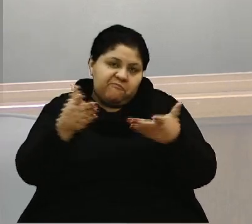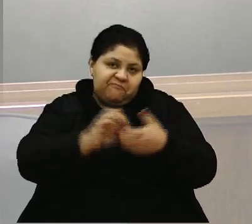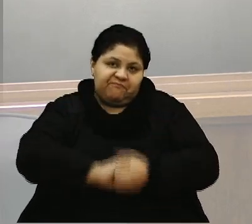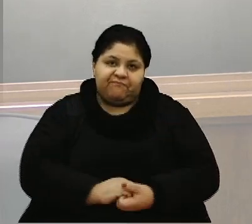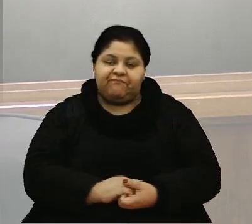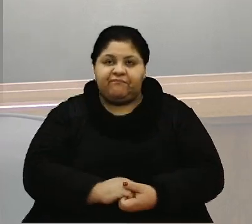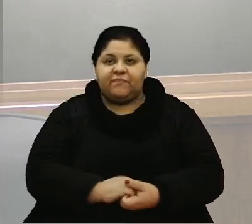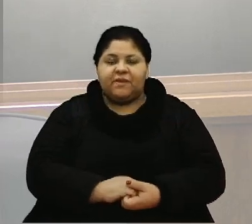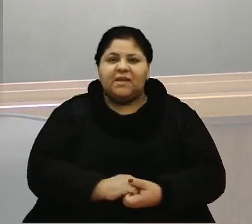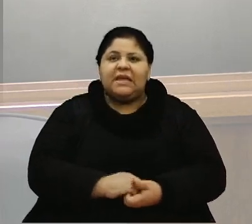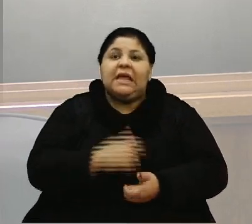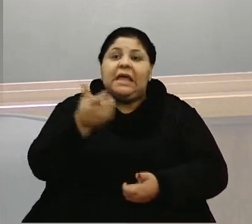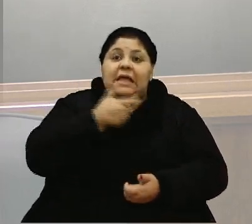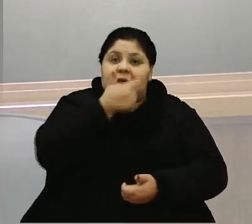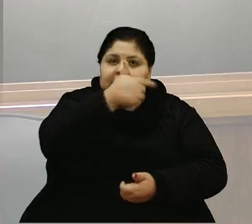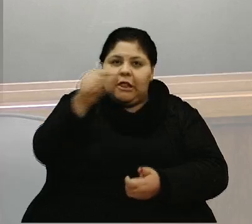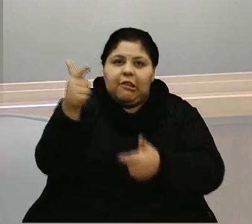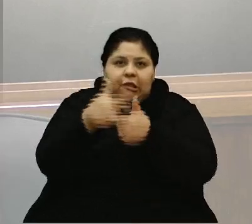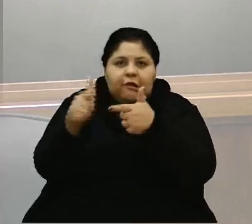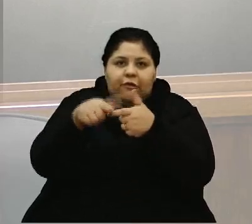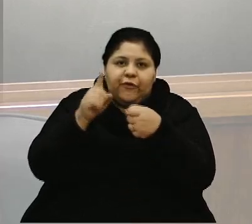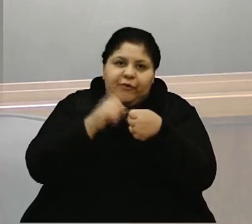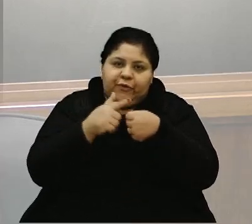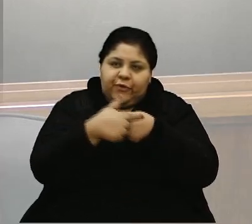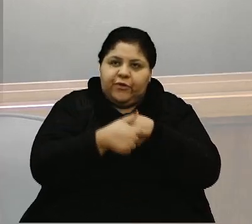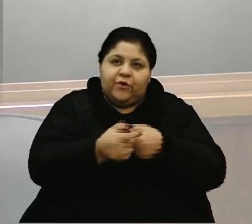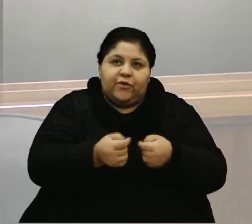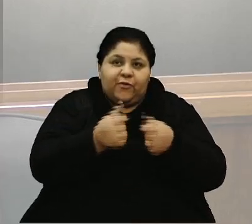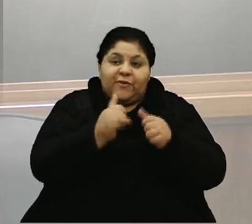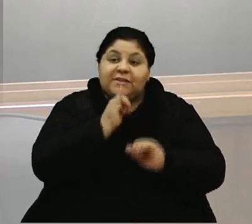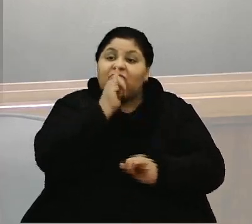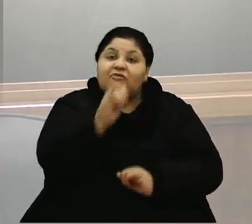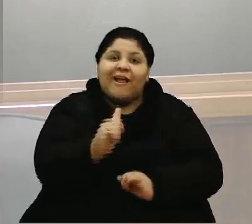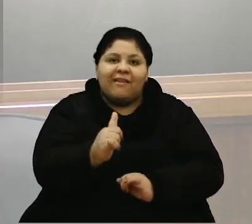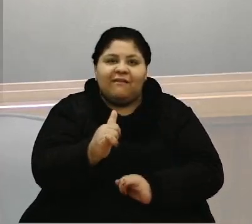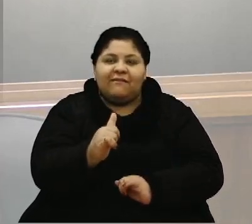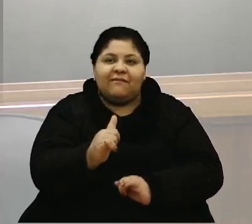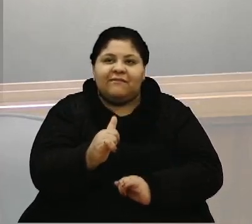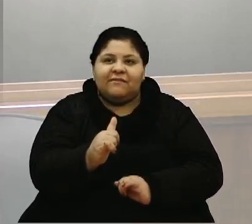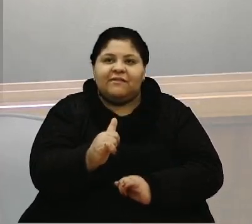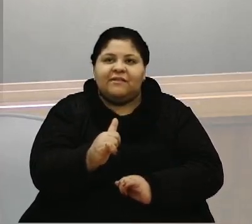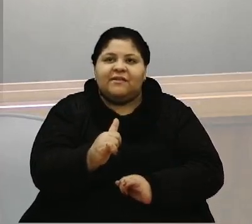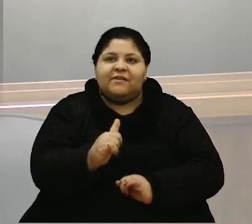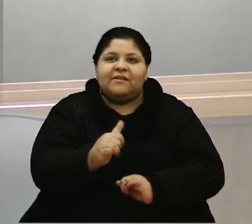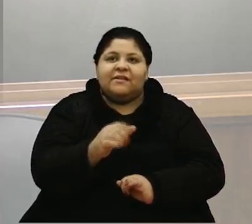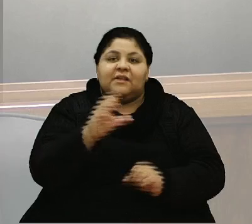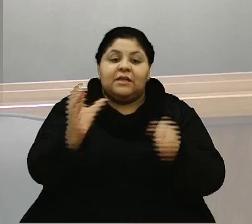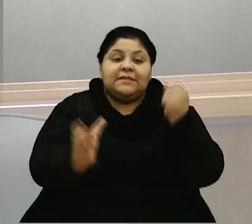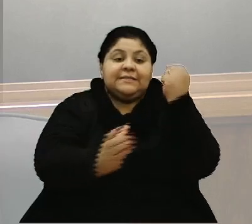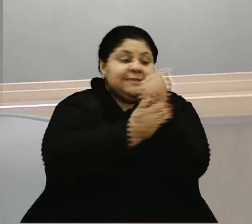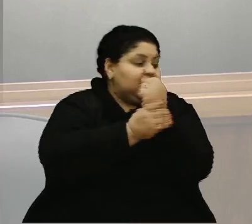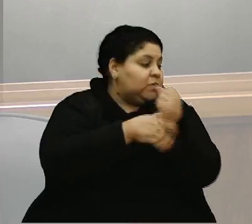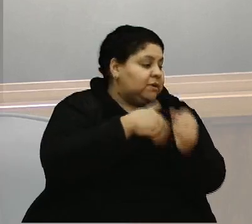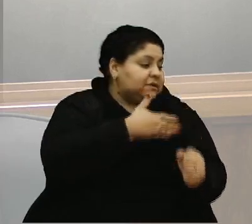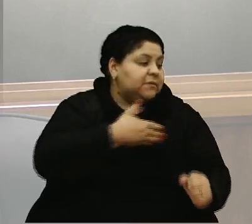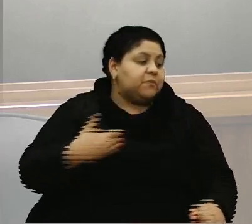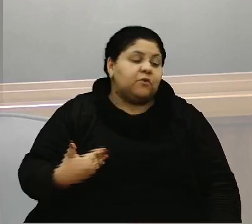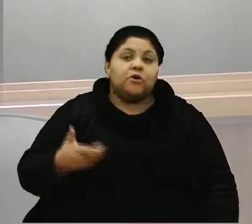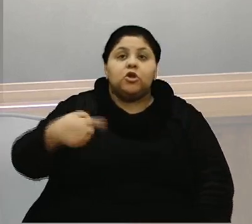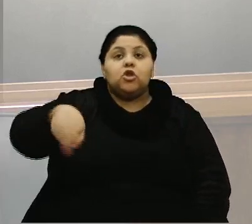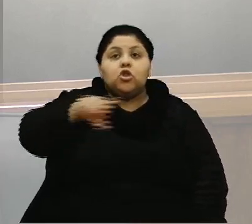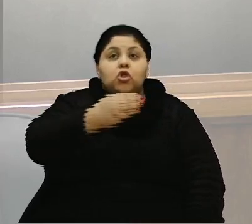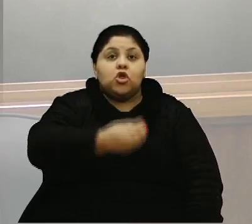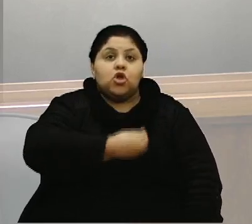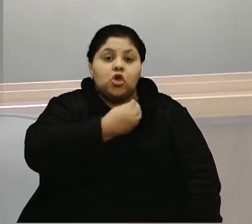Aliás, querem um outro problema da cidade que quase não se fala, que é a questão da segurança pública. Nós